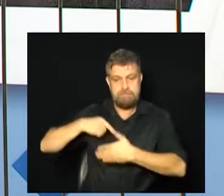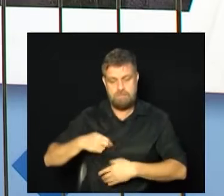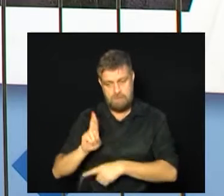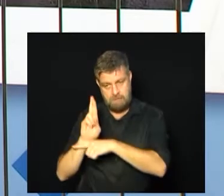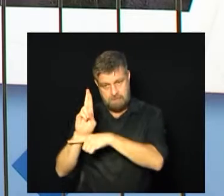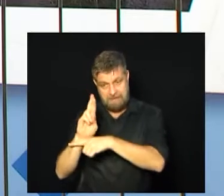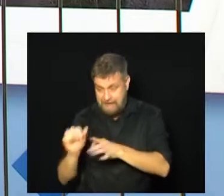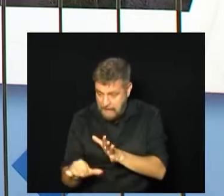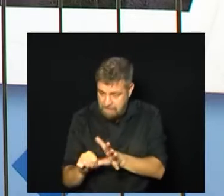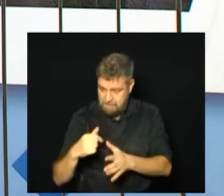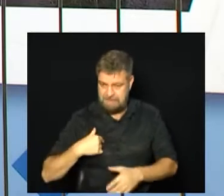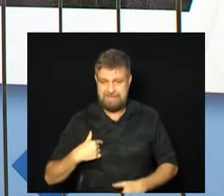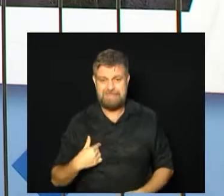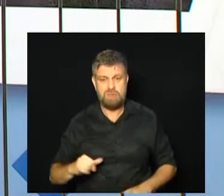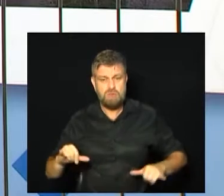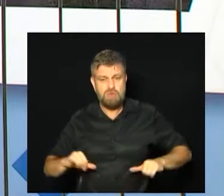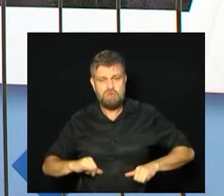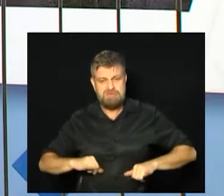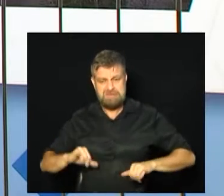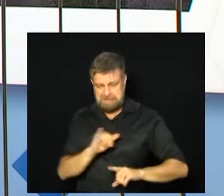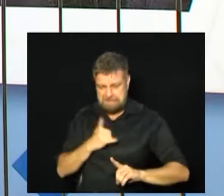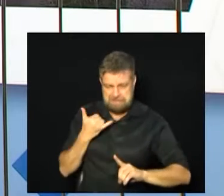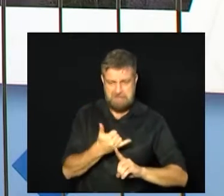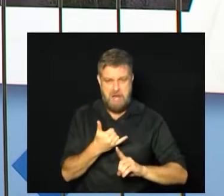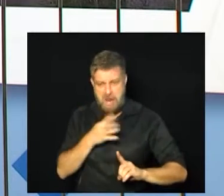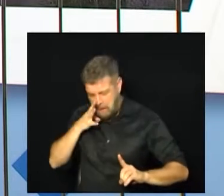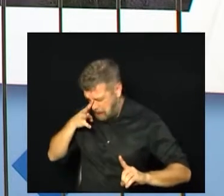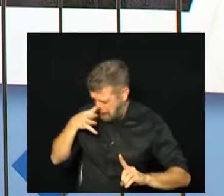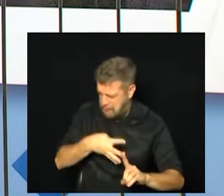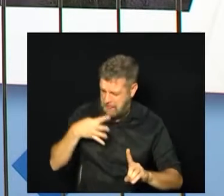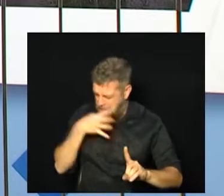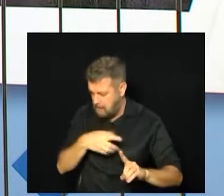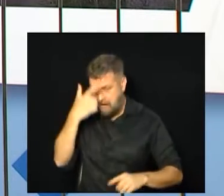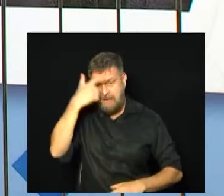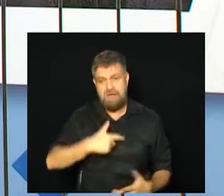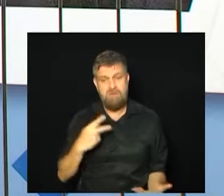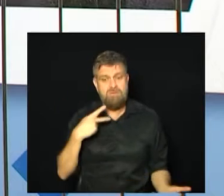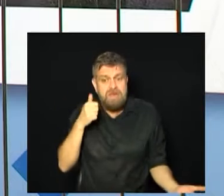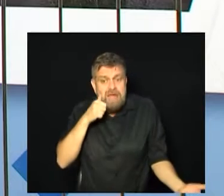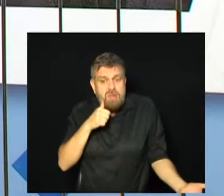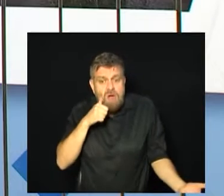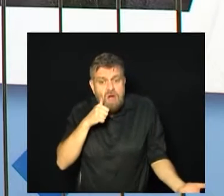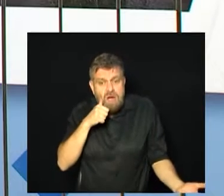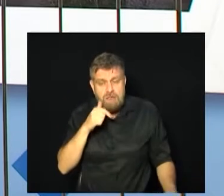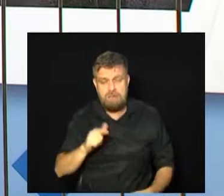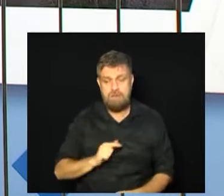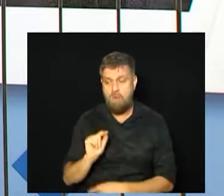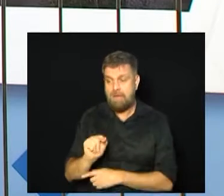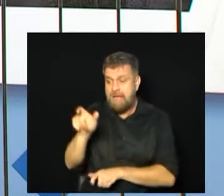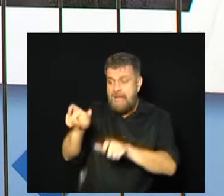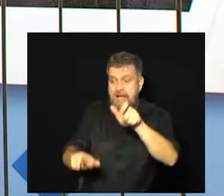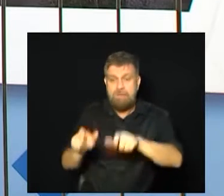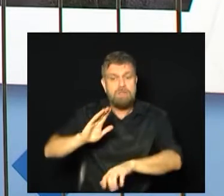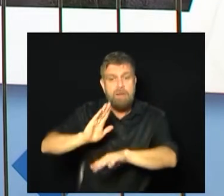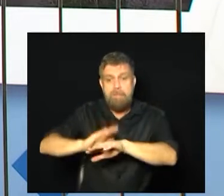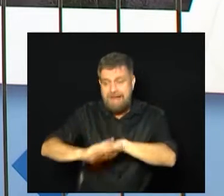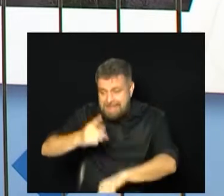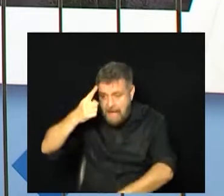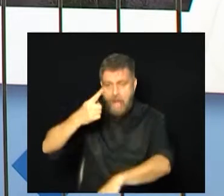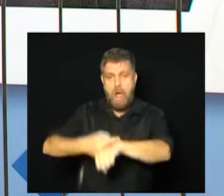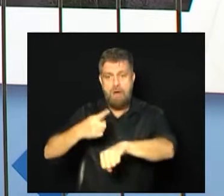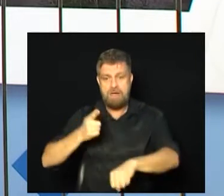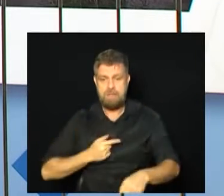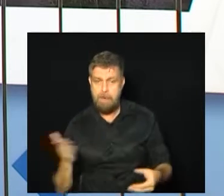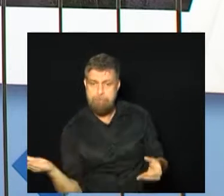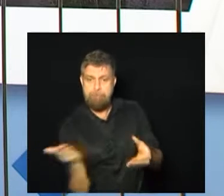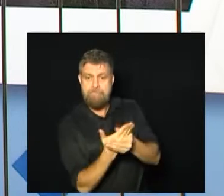eu sofri dessa maneira tão agressiva, enquanto figura pública também. O que as pessoas têm que fazer é